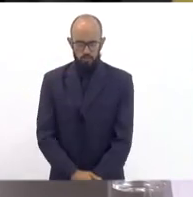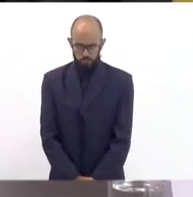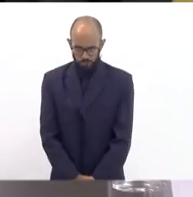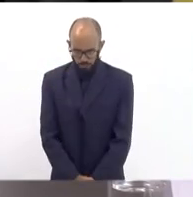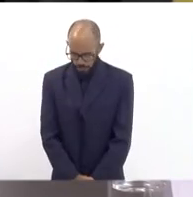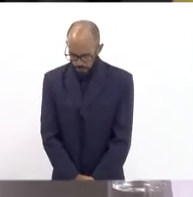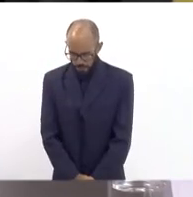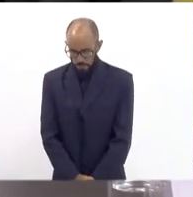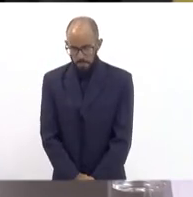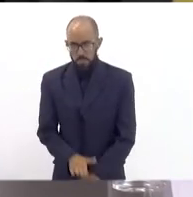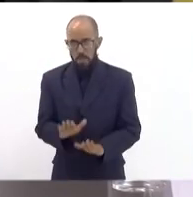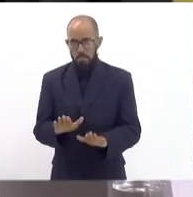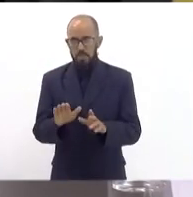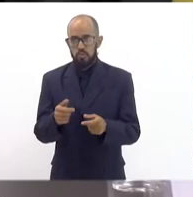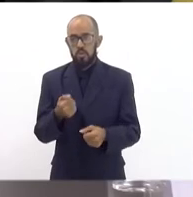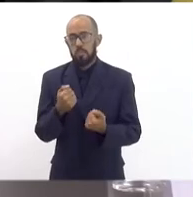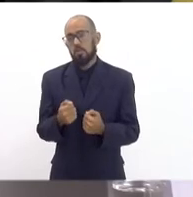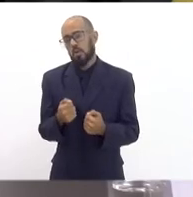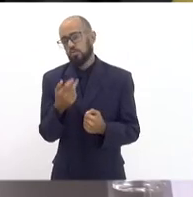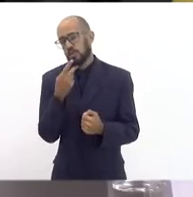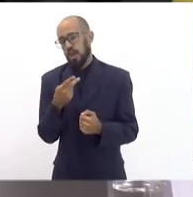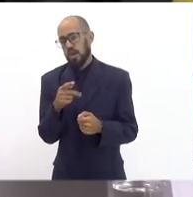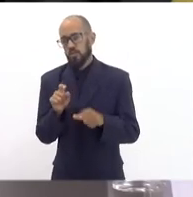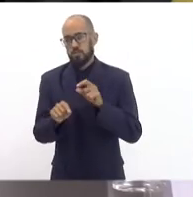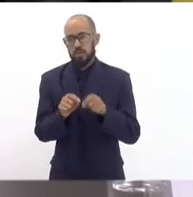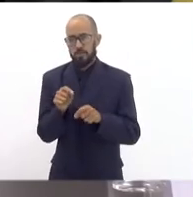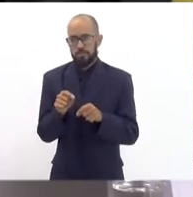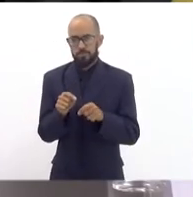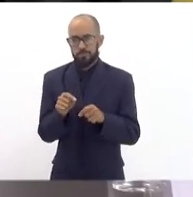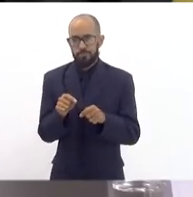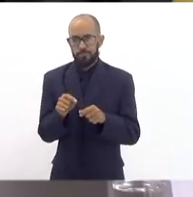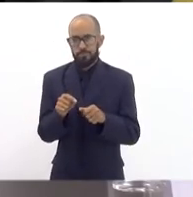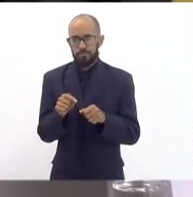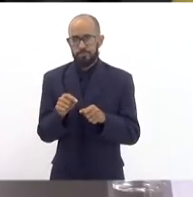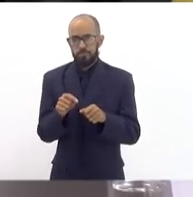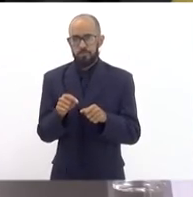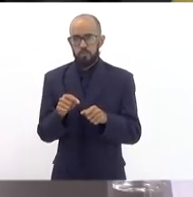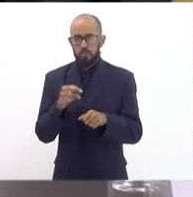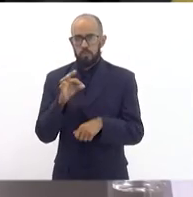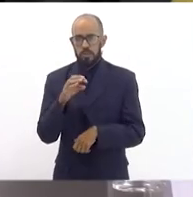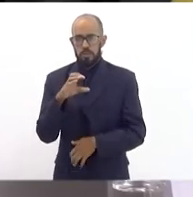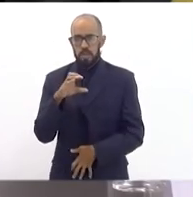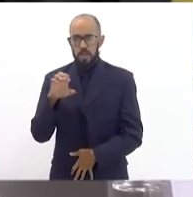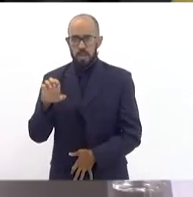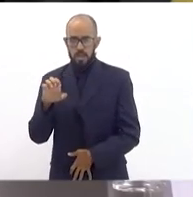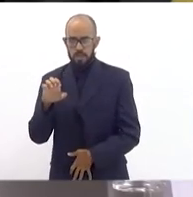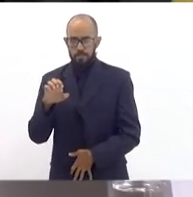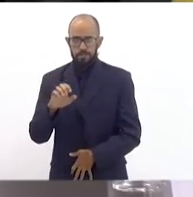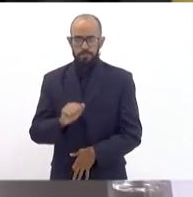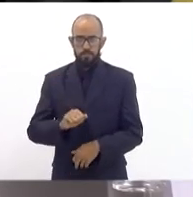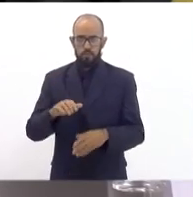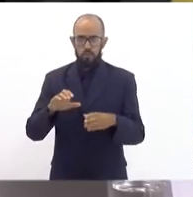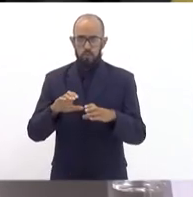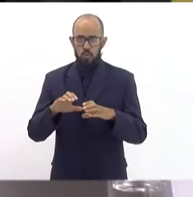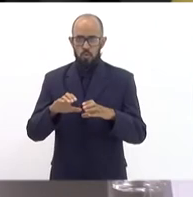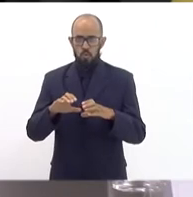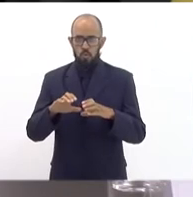Mas o que a gente pode falar é que o Tribunal de Contas, né, o corpo técnico,